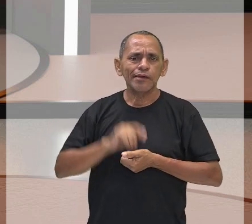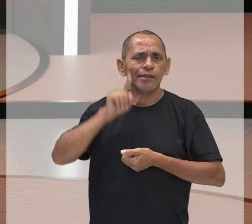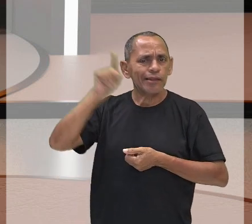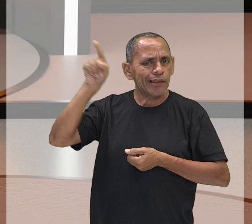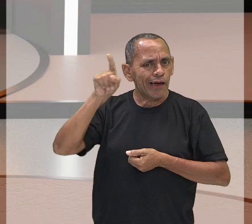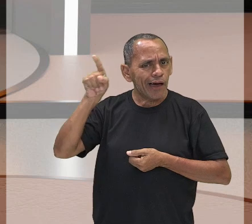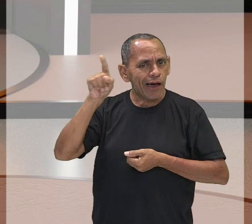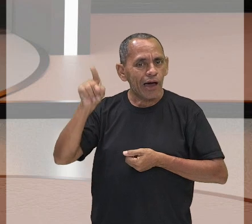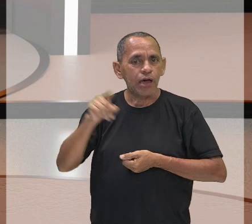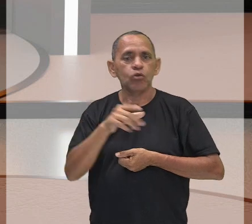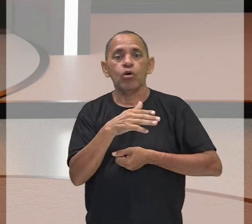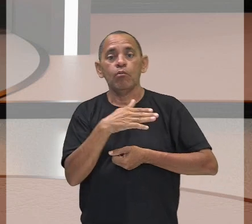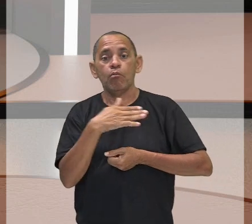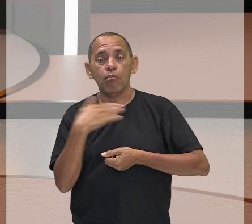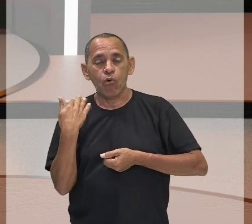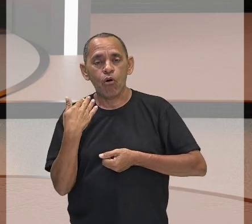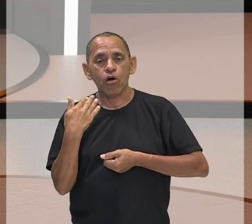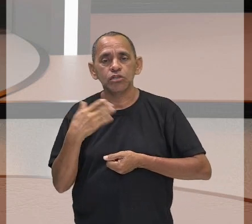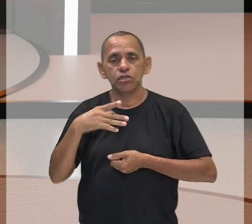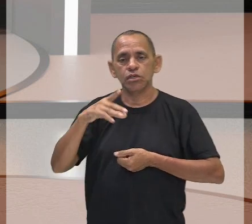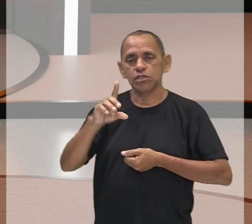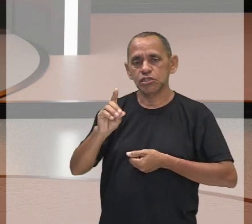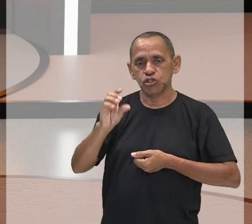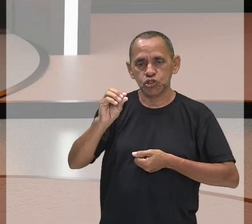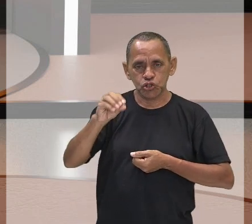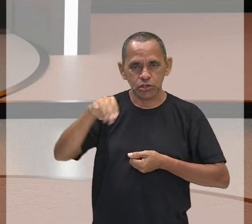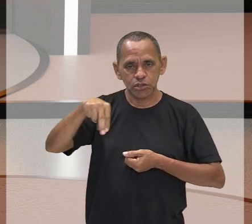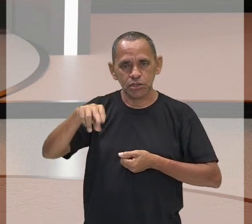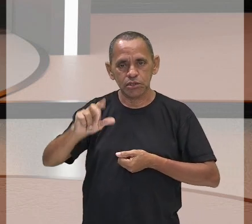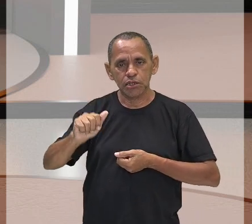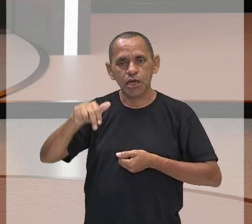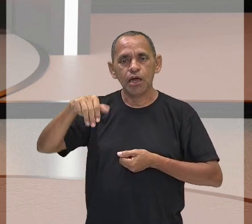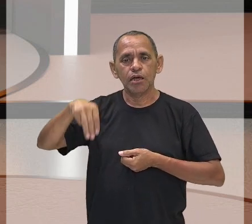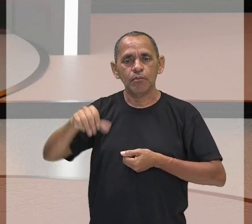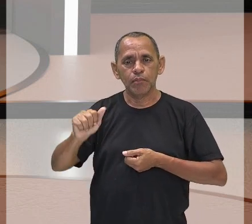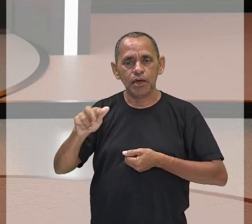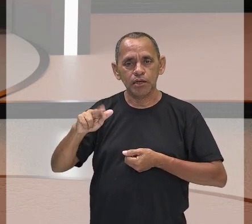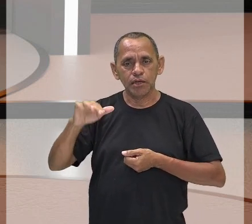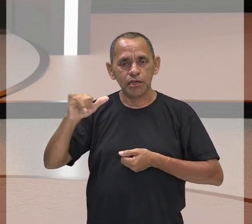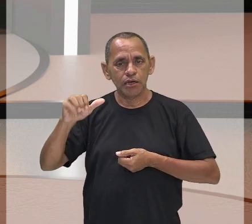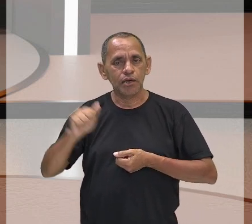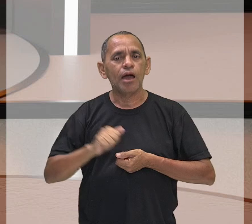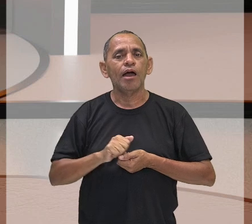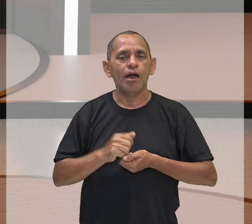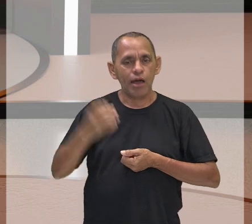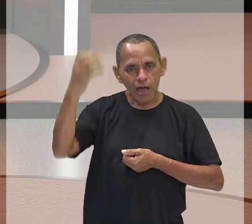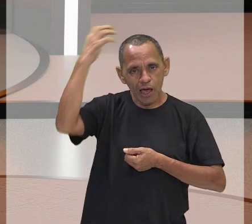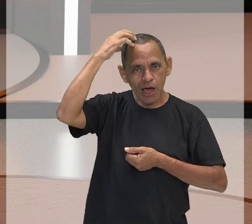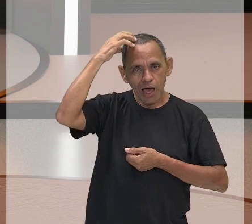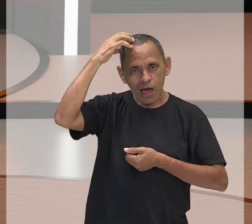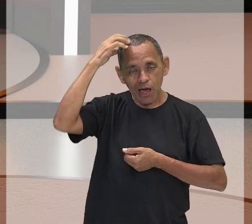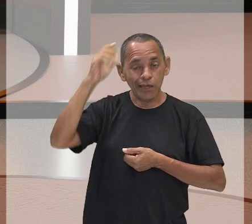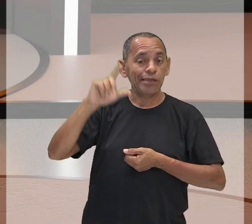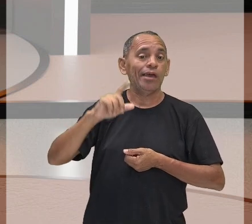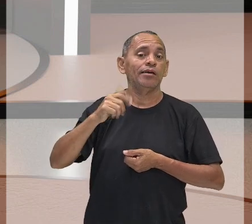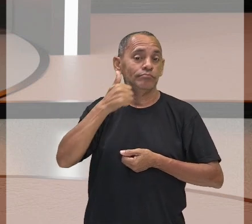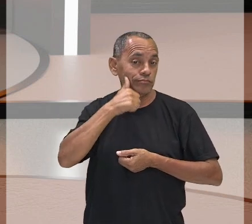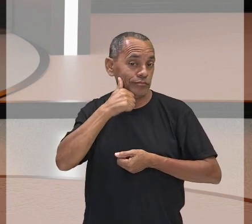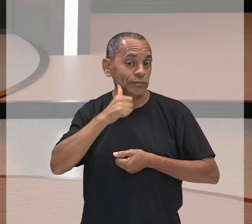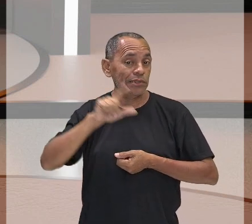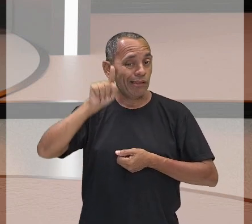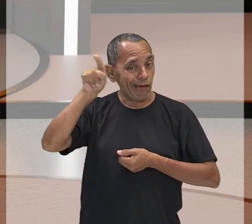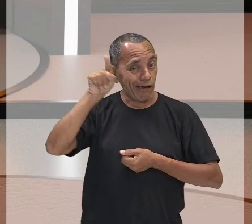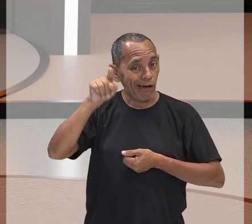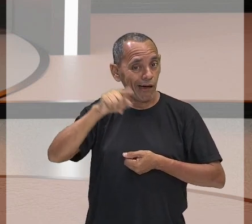com a morte de Dona Maria, gente, que era justamente a rainha de Portugal, que sofria ali